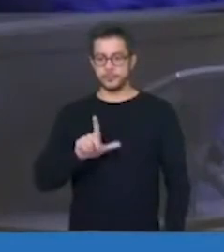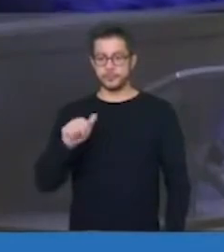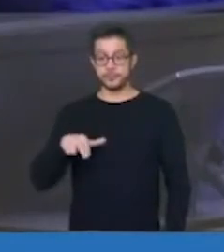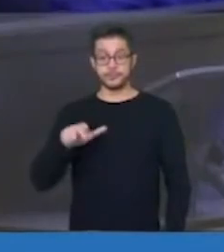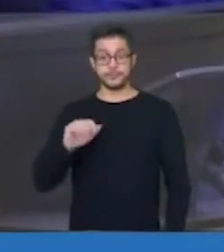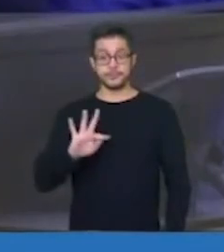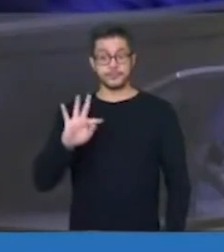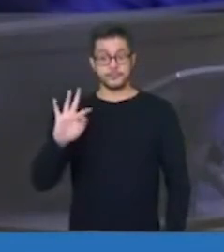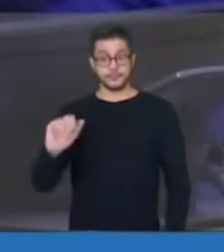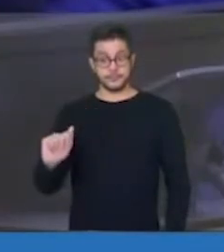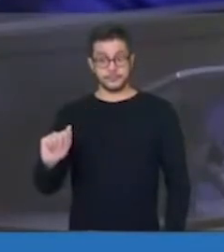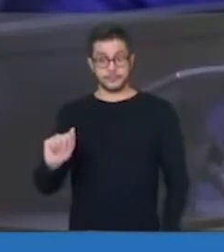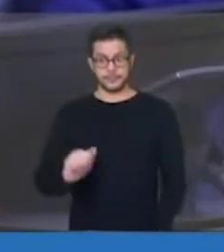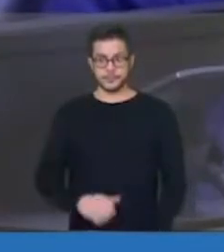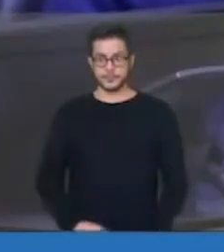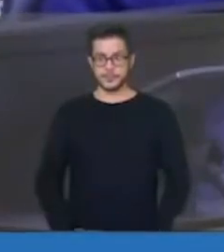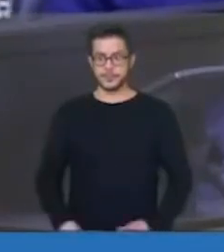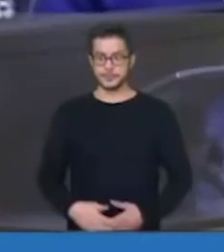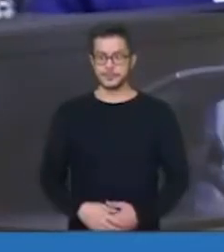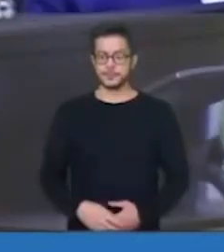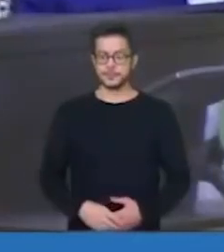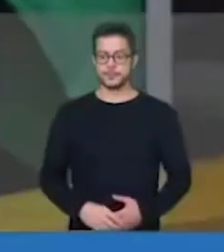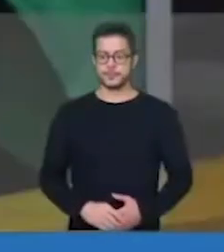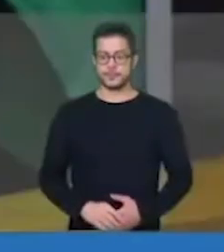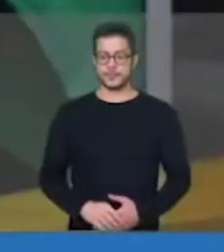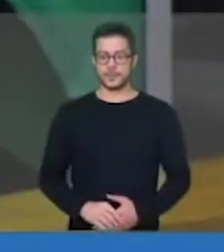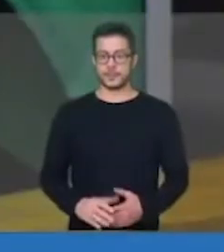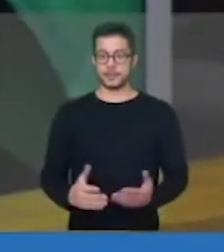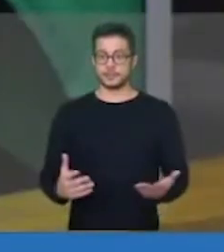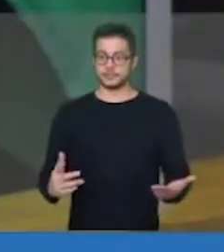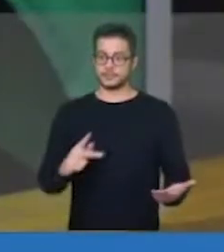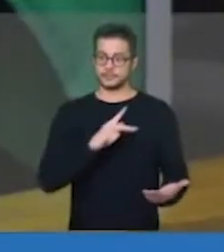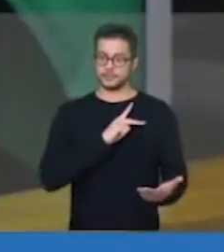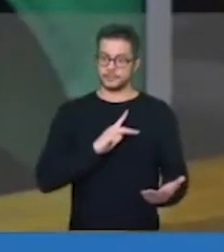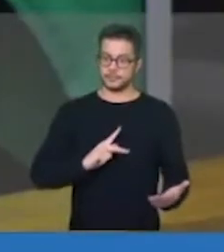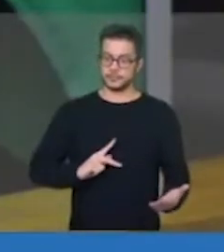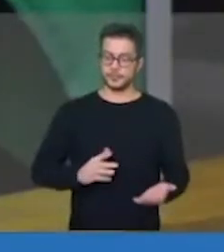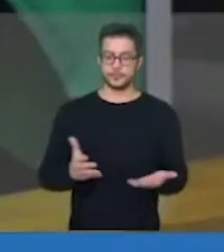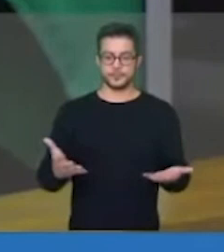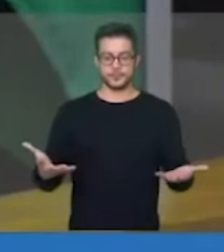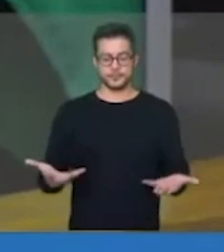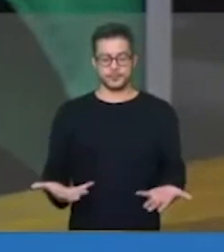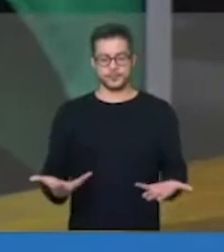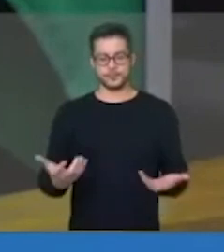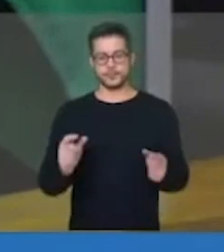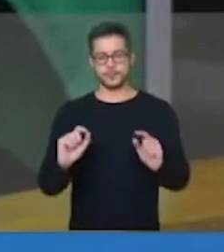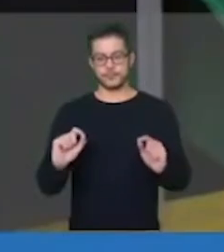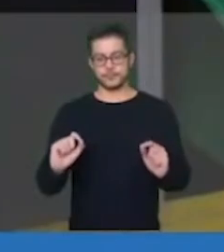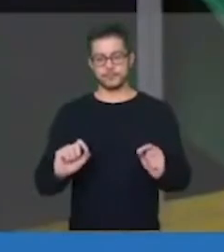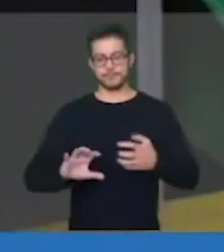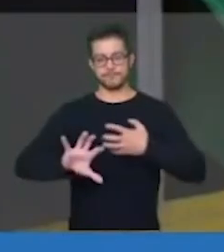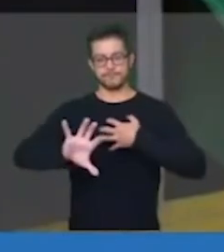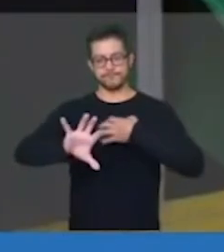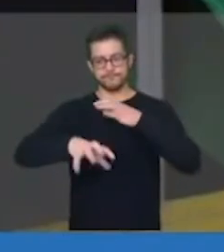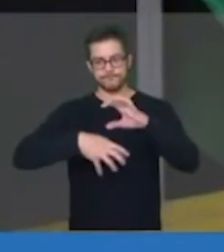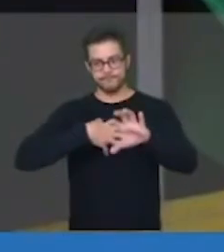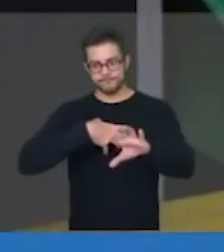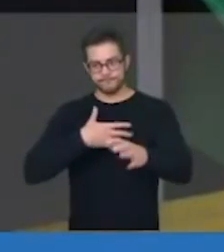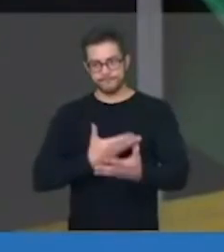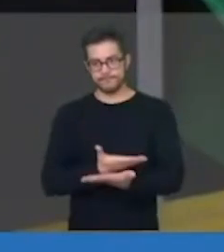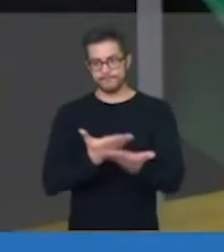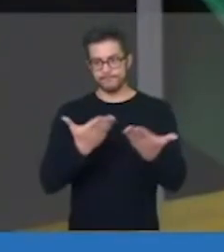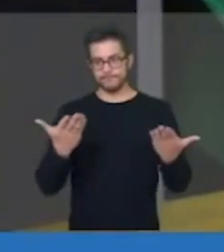Obrigada, presidente. Bom, venho aqui me solidarizar com todas aquelas pessoas que